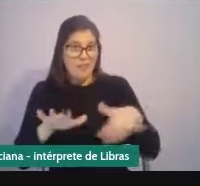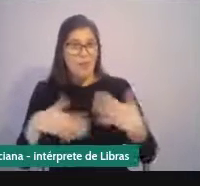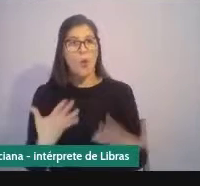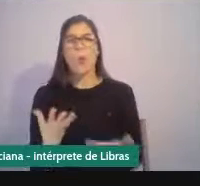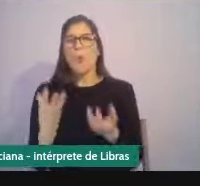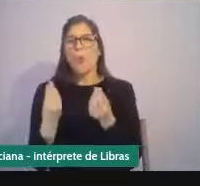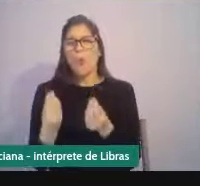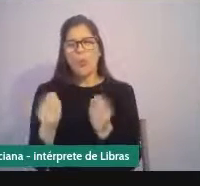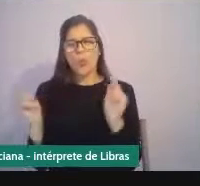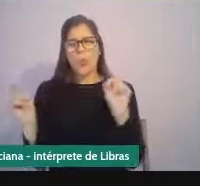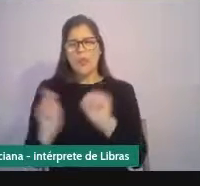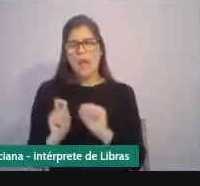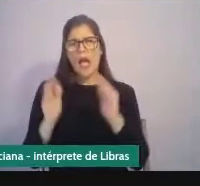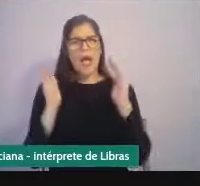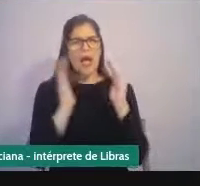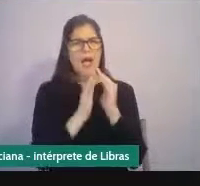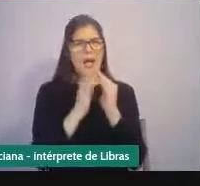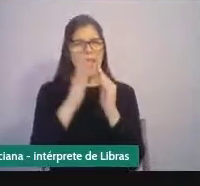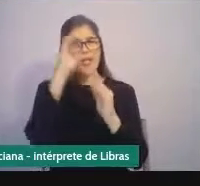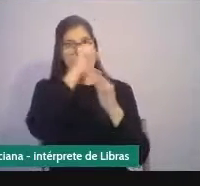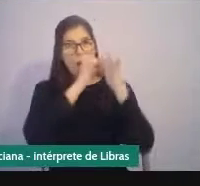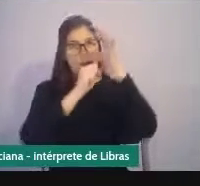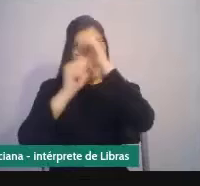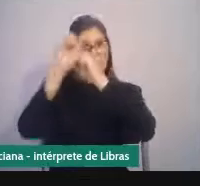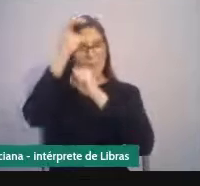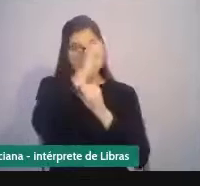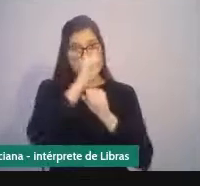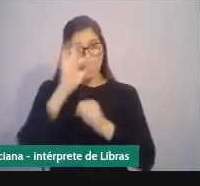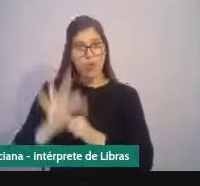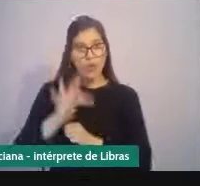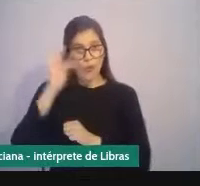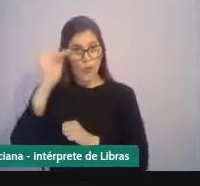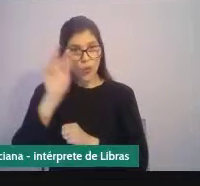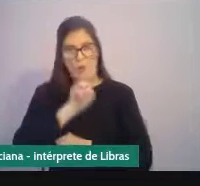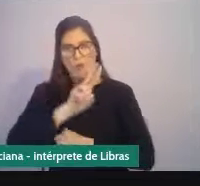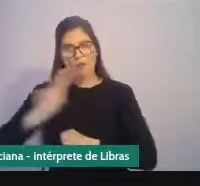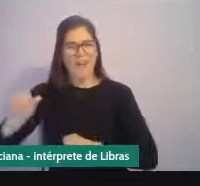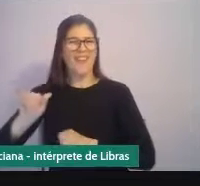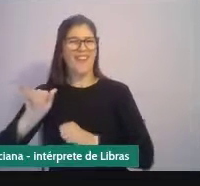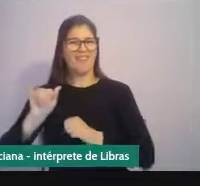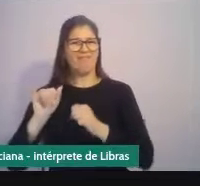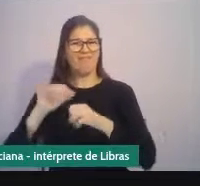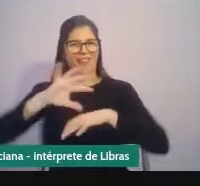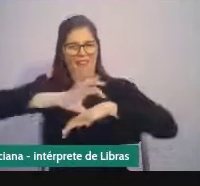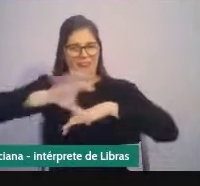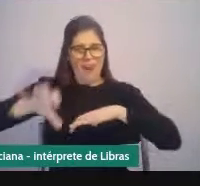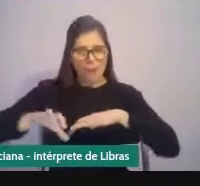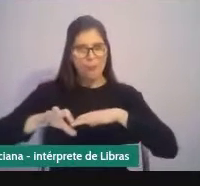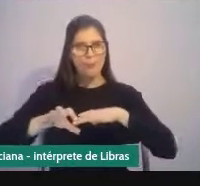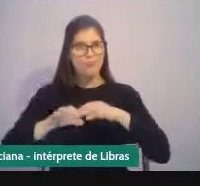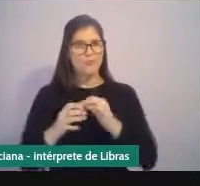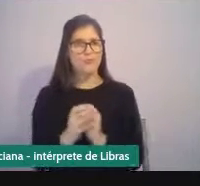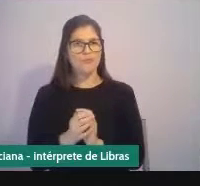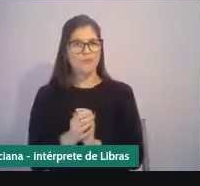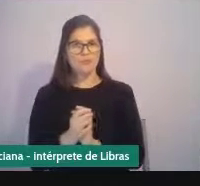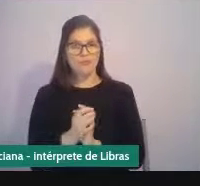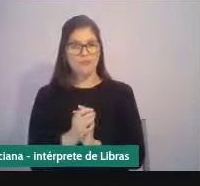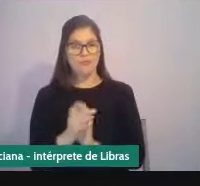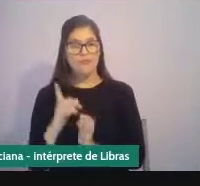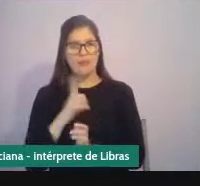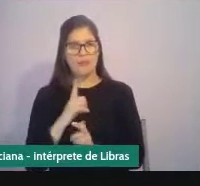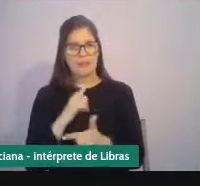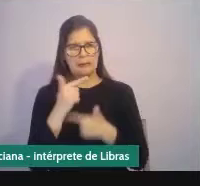em casa e ir para o campus nos momentos de maior necessidade. Um grande trabalho que foi feito foi em torno